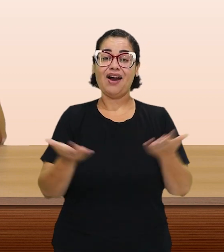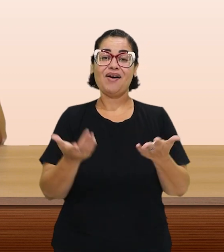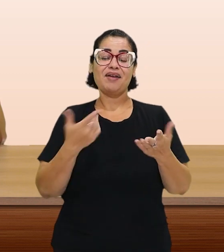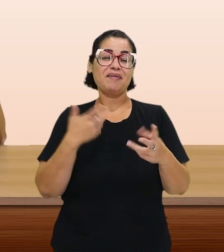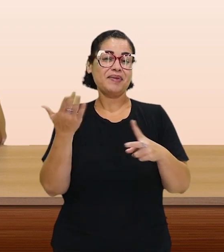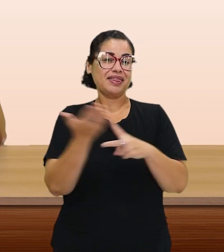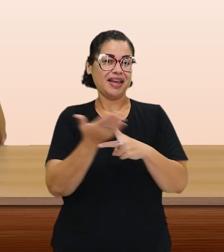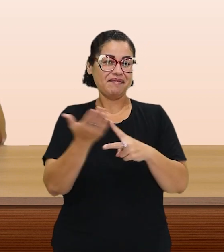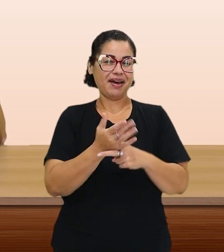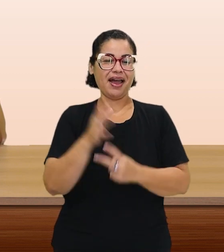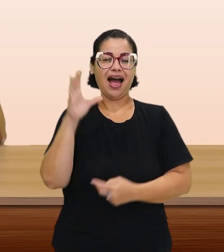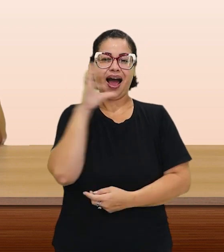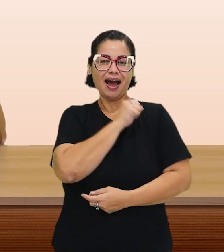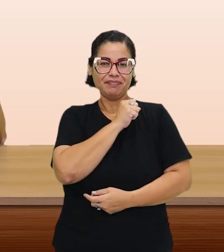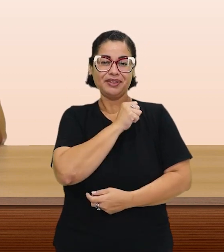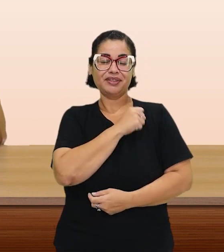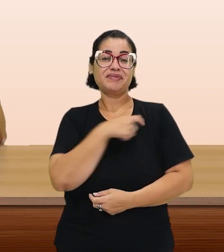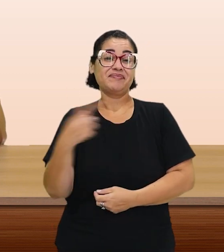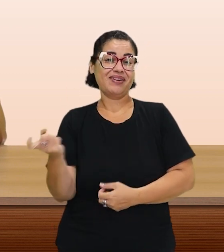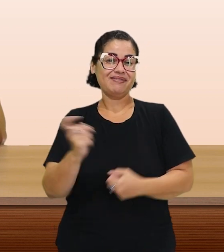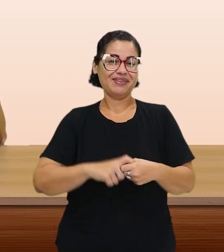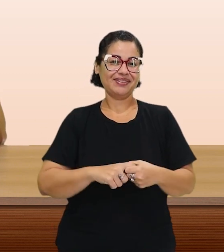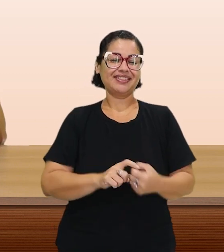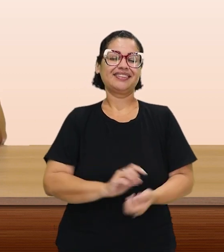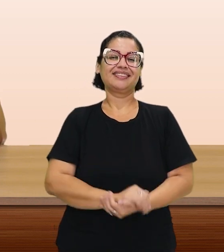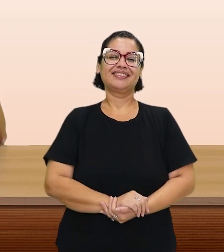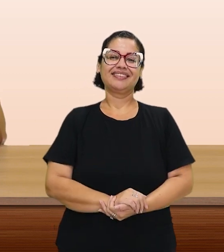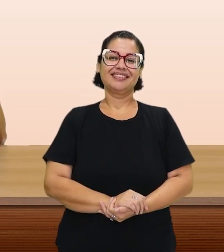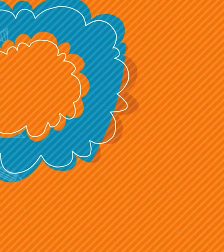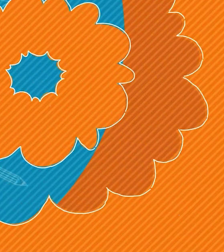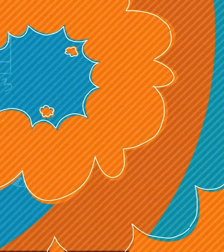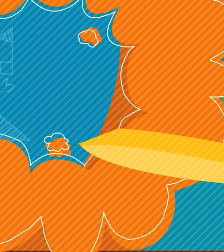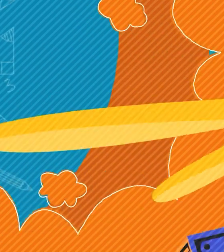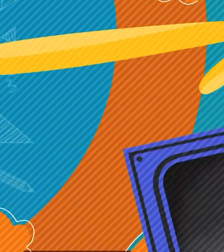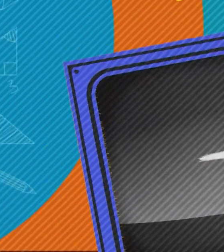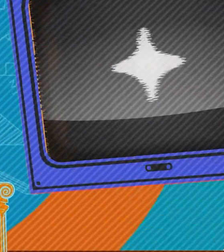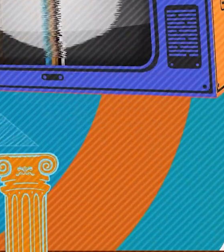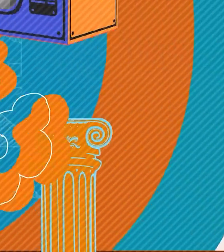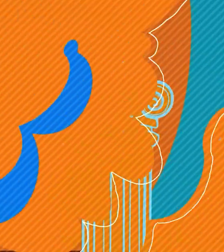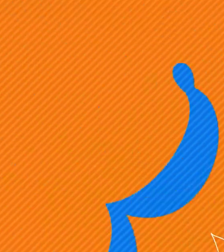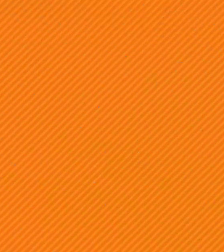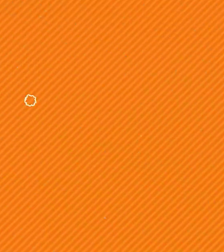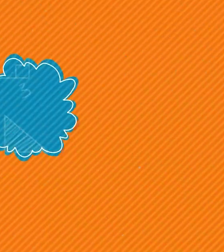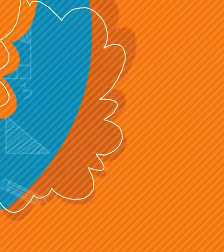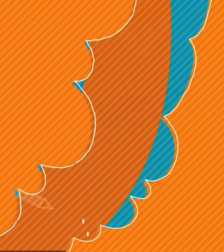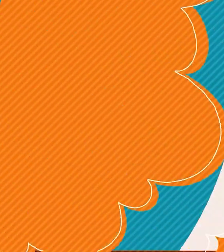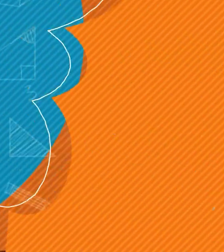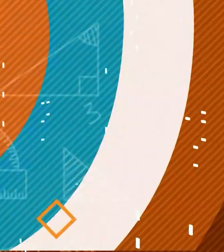para um breve intervalo. Já já voltamos.